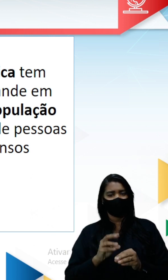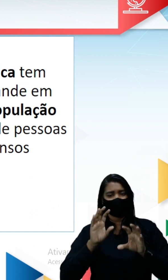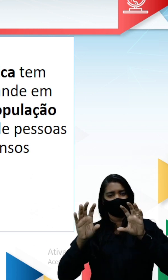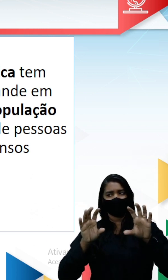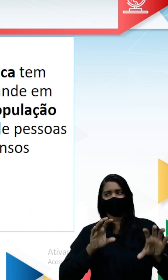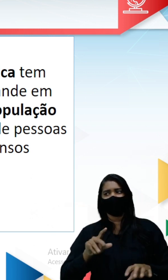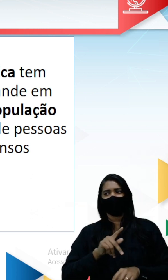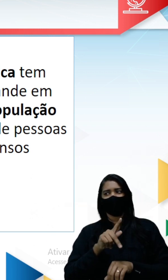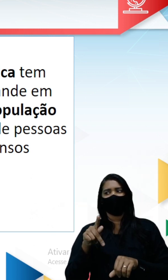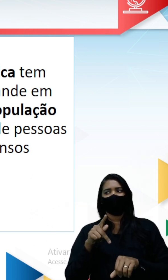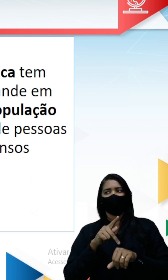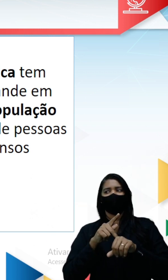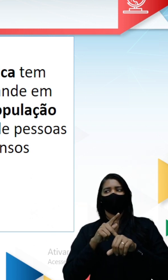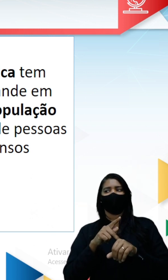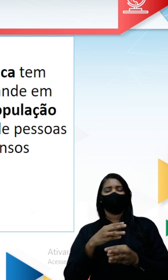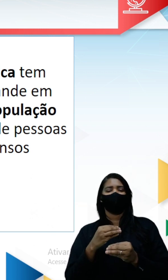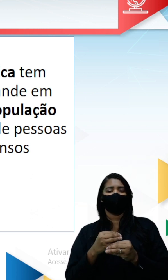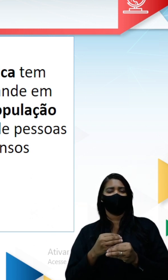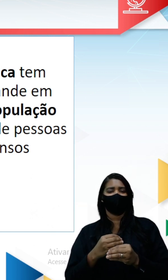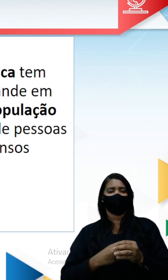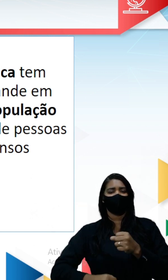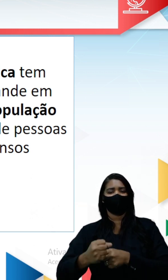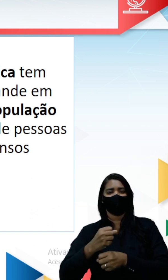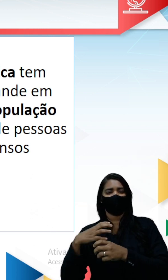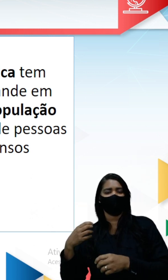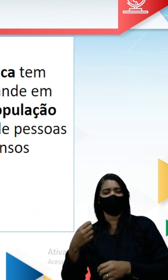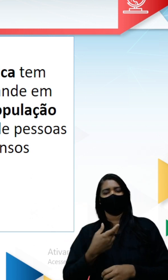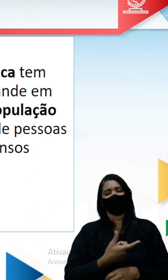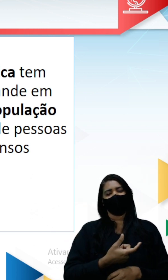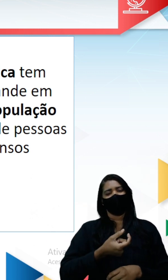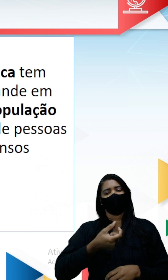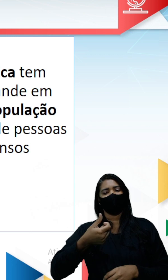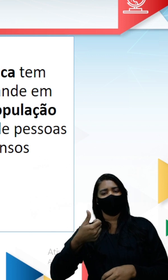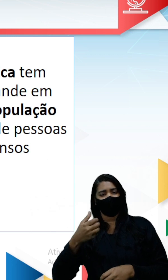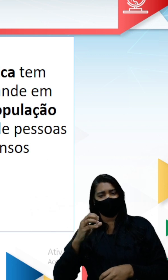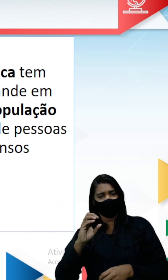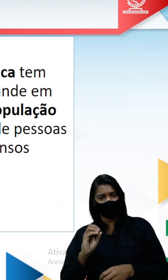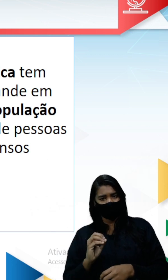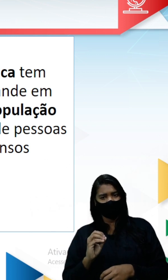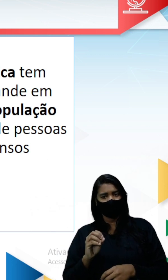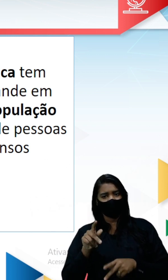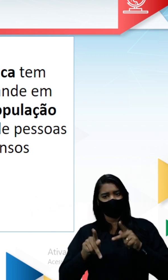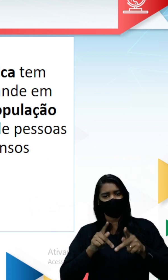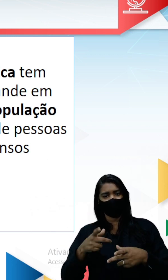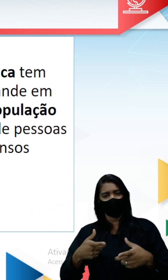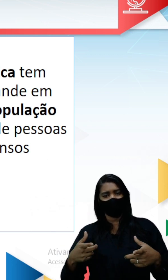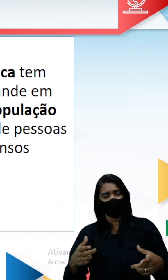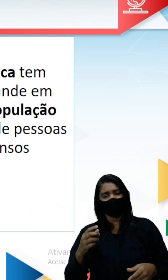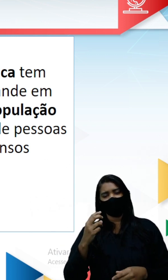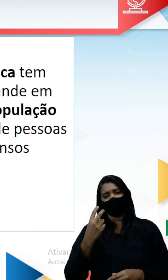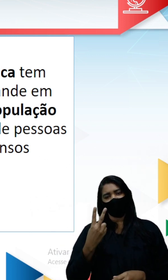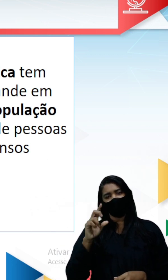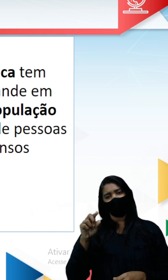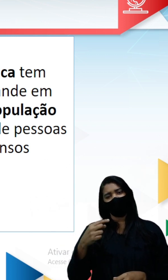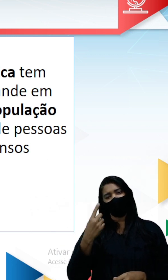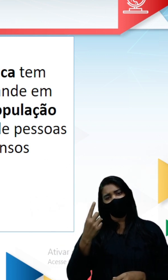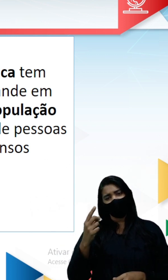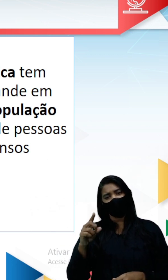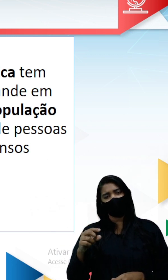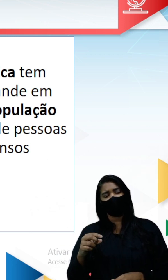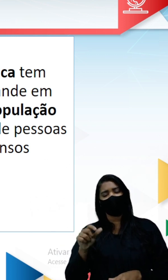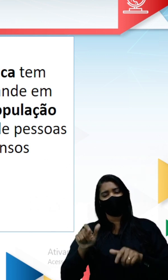país, né? Em 2010, a população asiática residente no Brasil chegou a ter 2,1 milhões